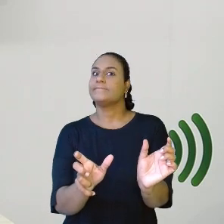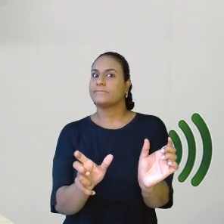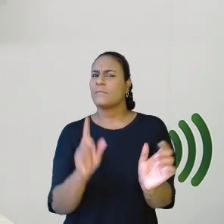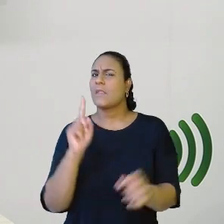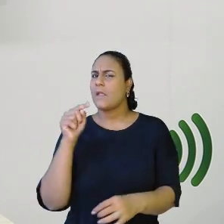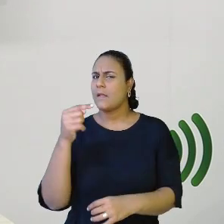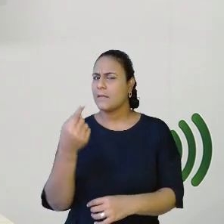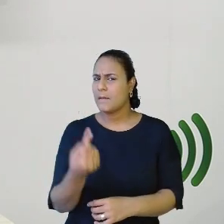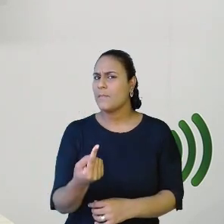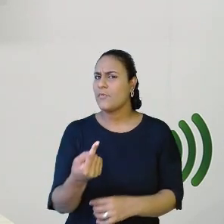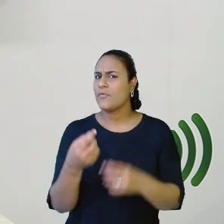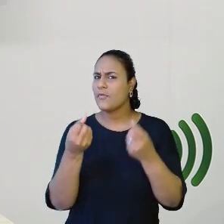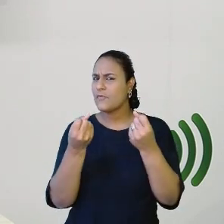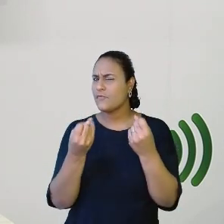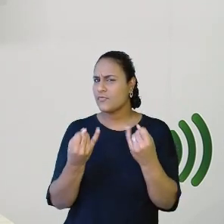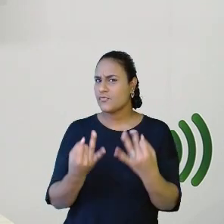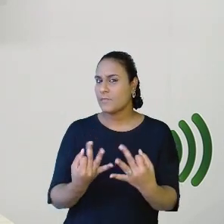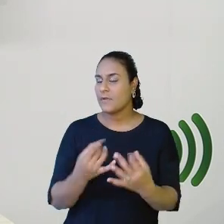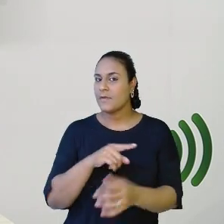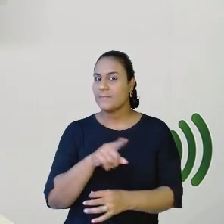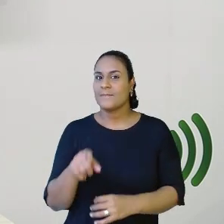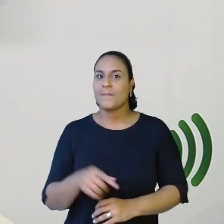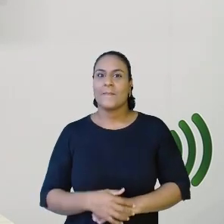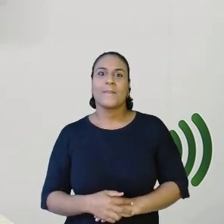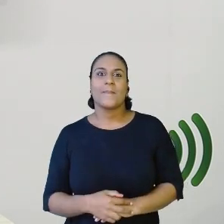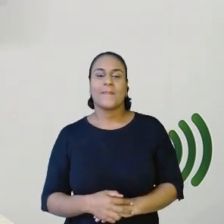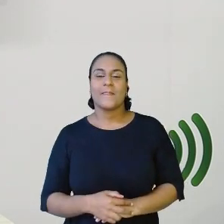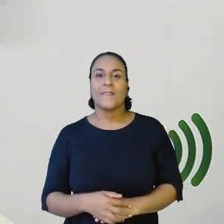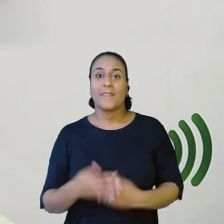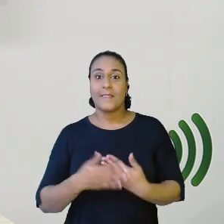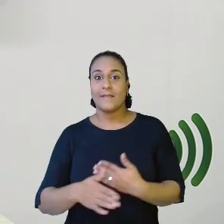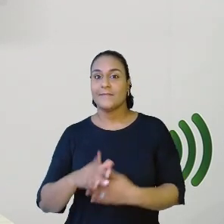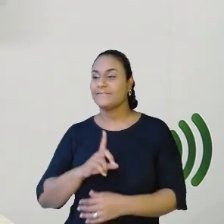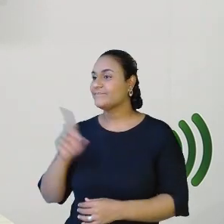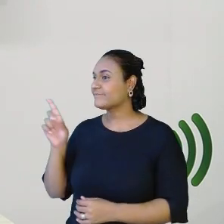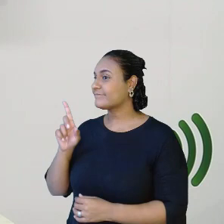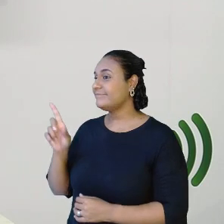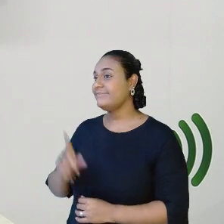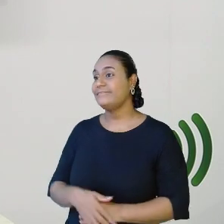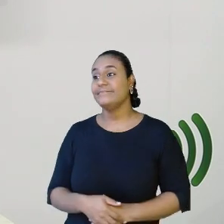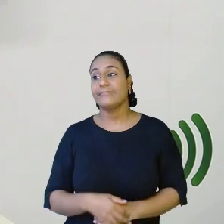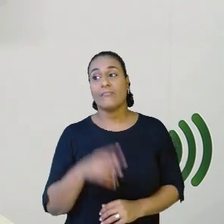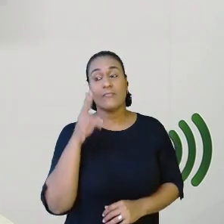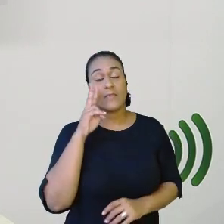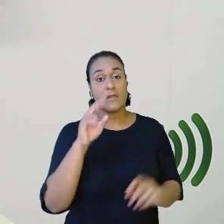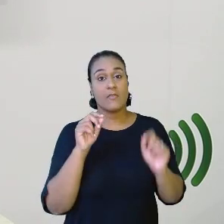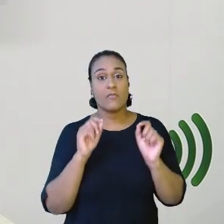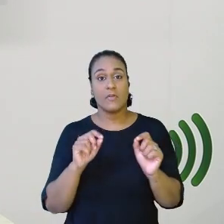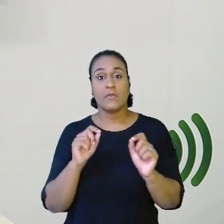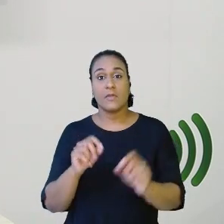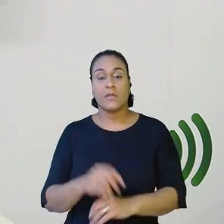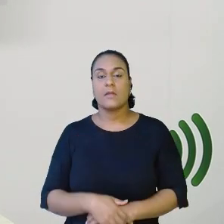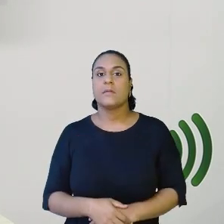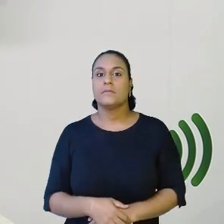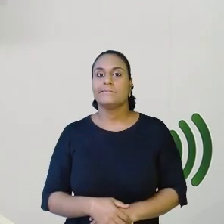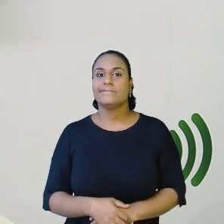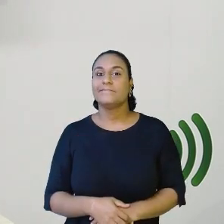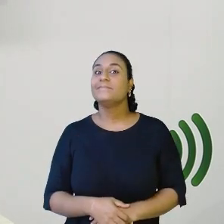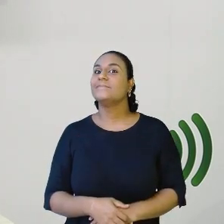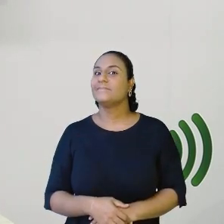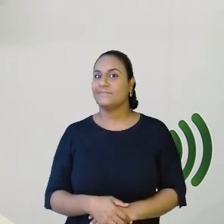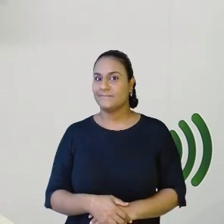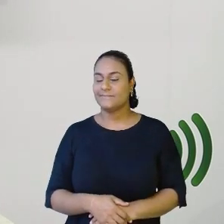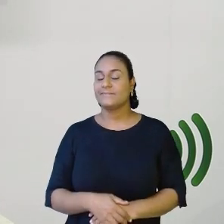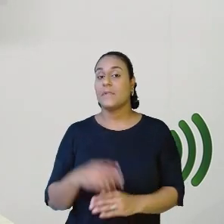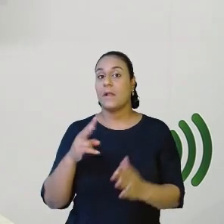pouquinho vocês irão compreender. Seguindo, nós estamos vendo aí, ó, uma leitura de um